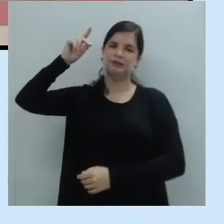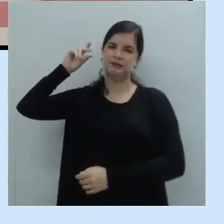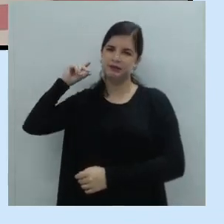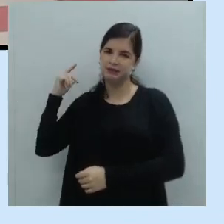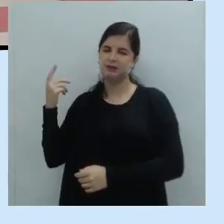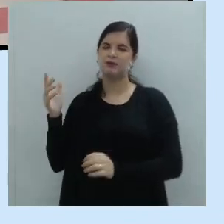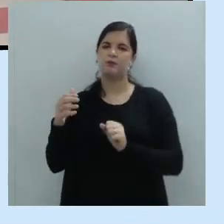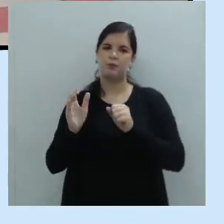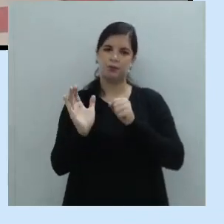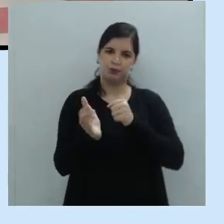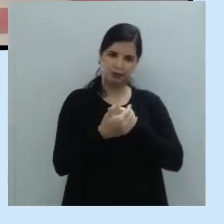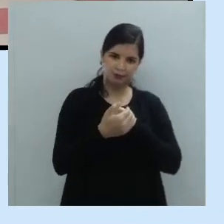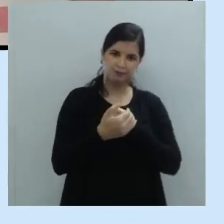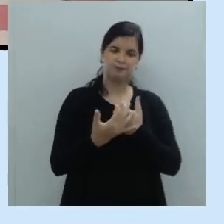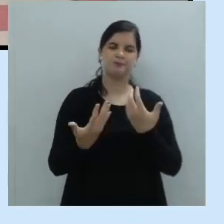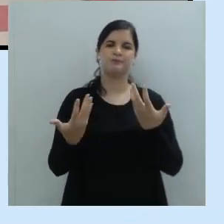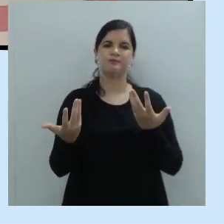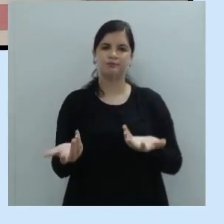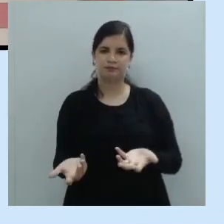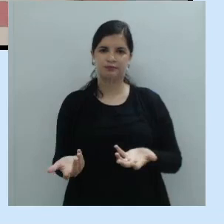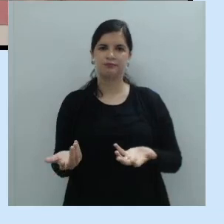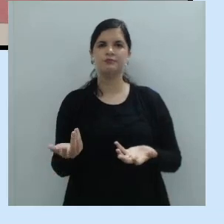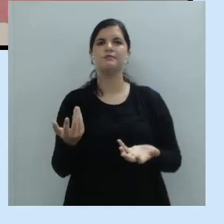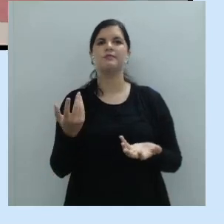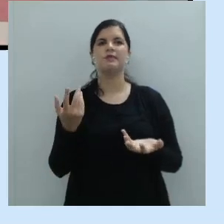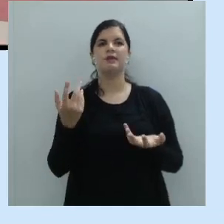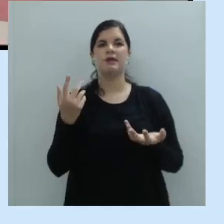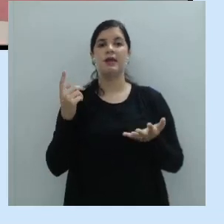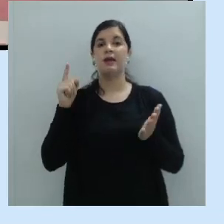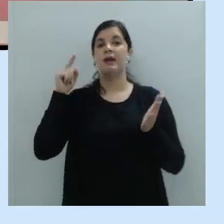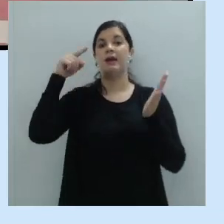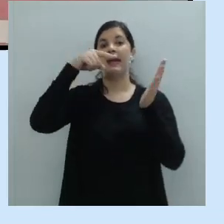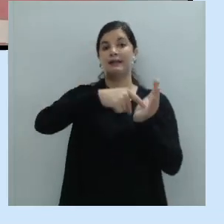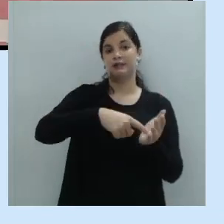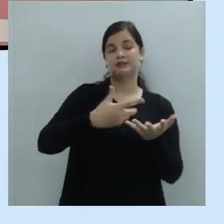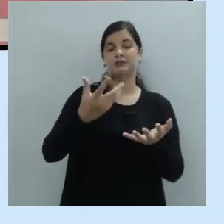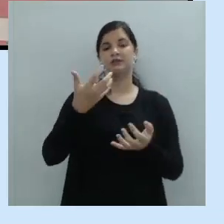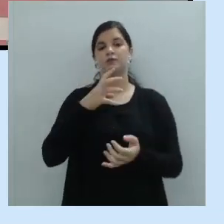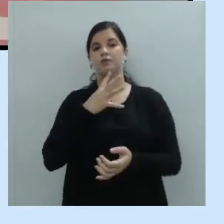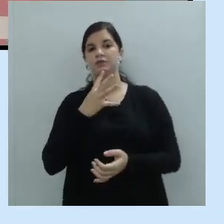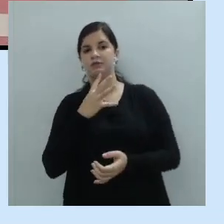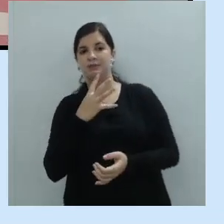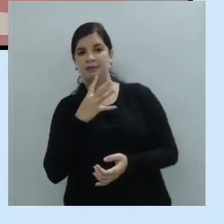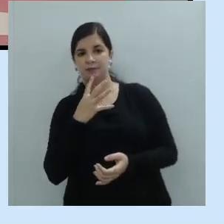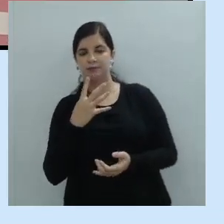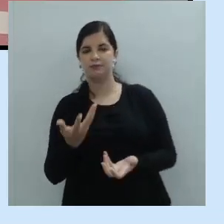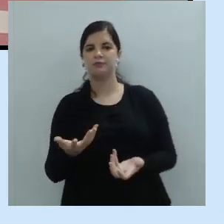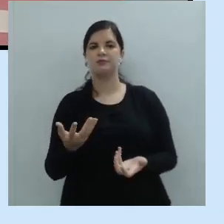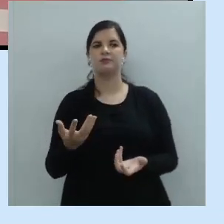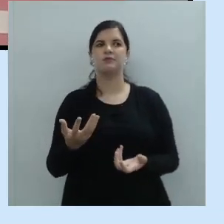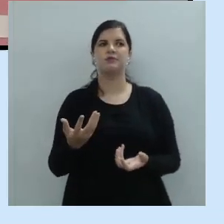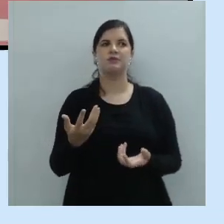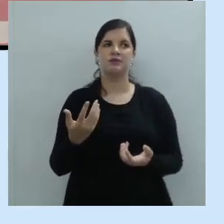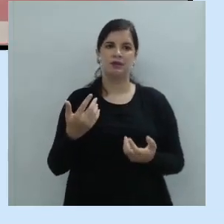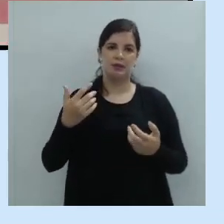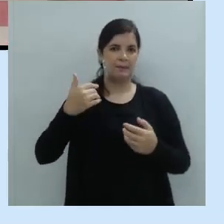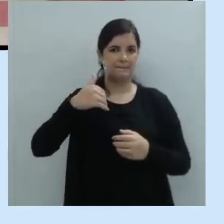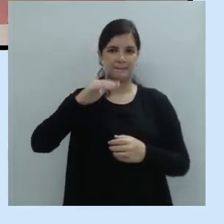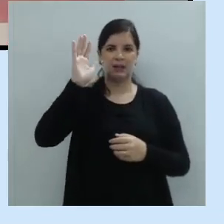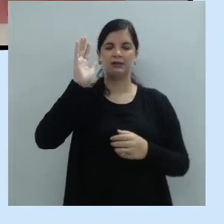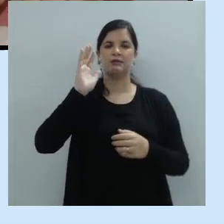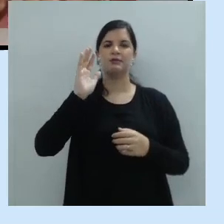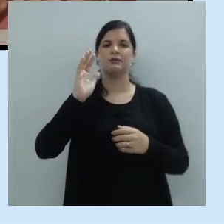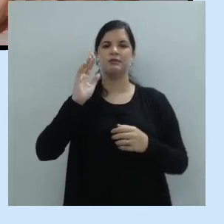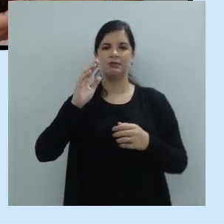o ocultismo, certo? Essa questão, atingir esse conhecimento, mais uma vez, repito, maior. Então